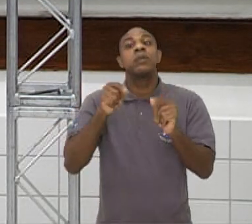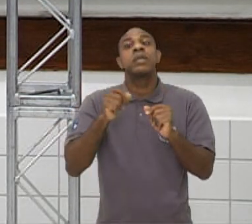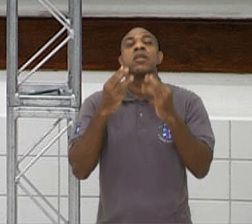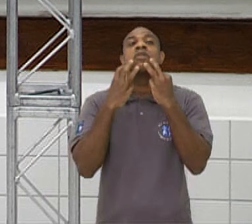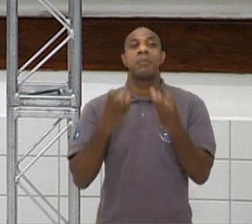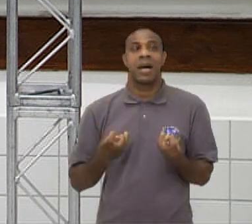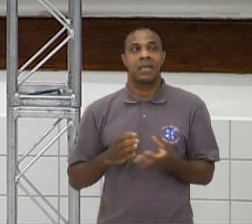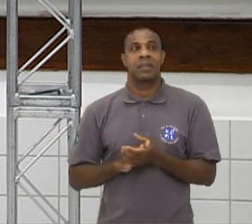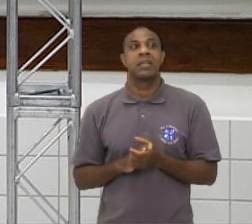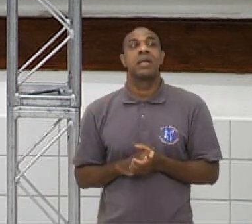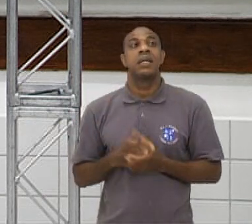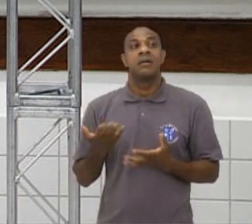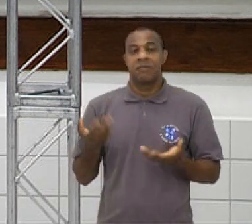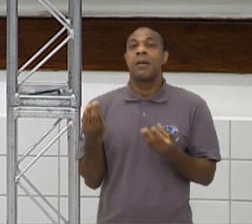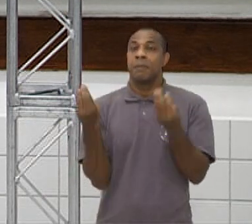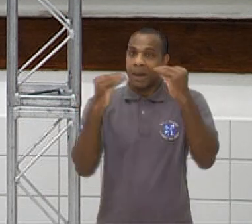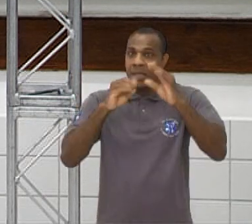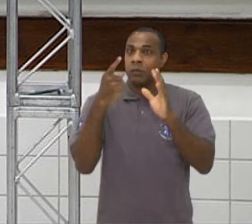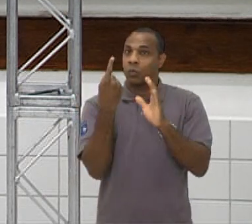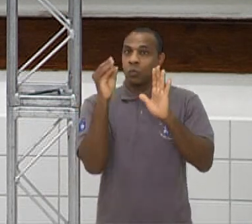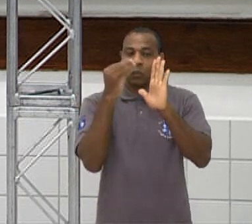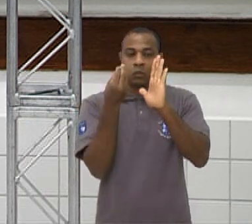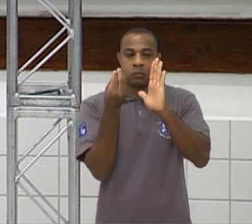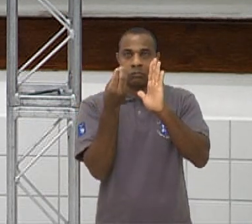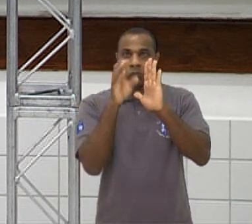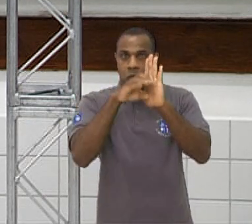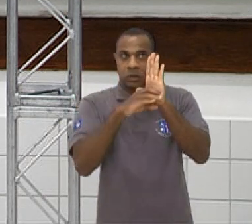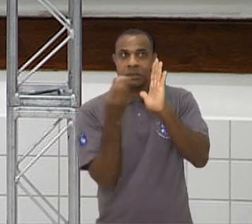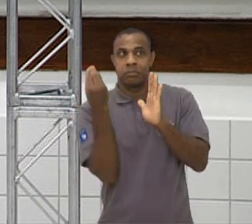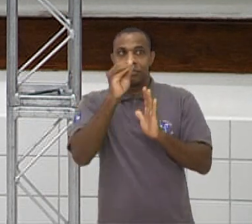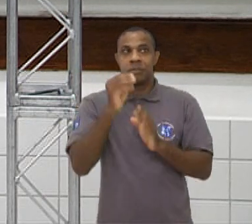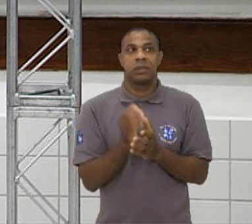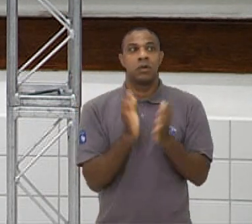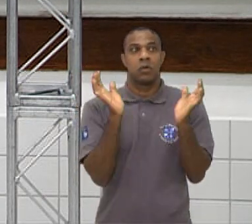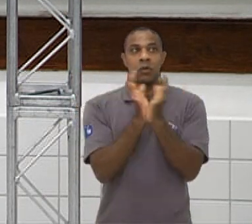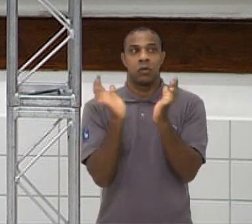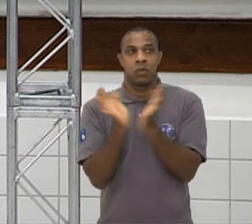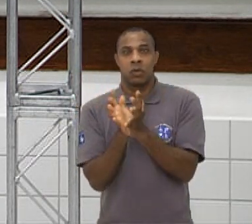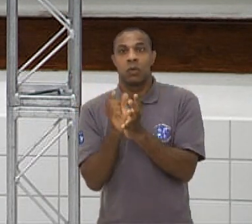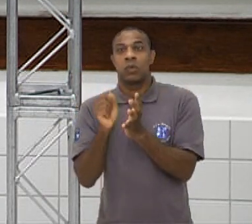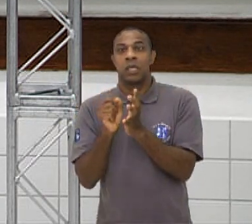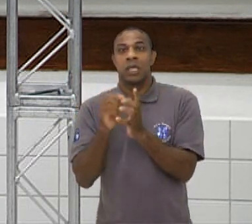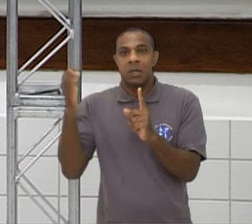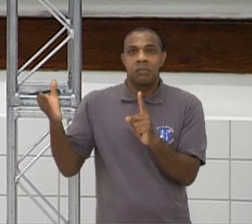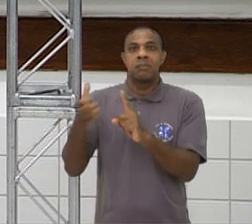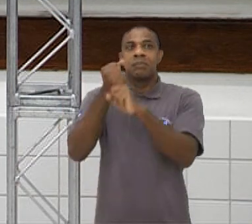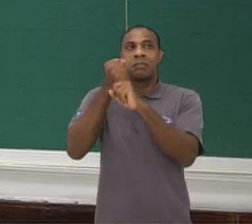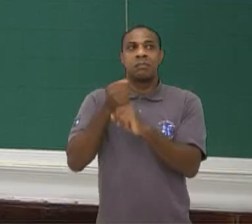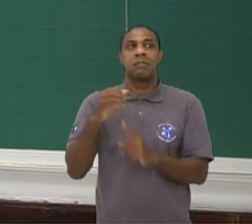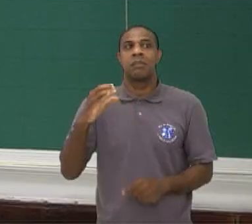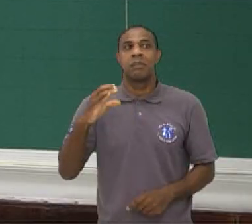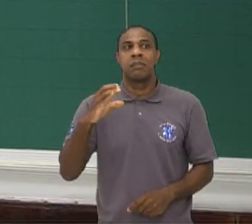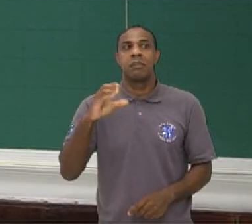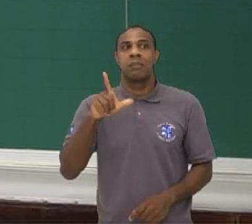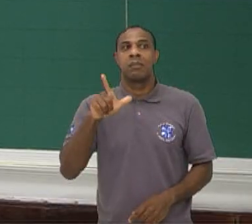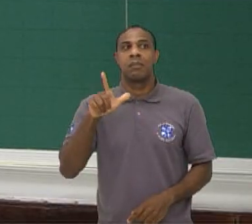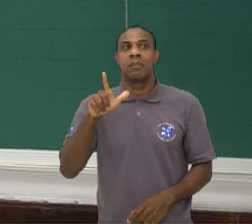E aqui a gente já vai pôr mais um conceito, classe dominante.